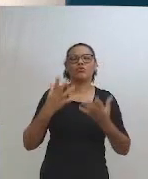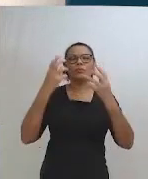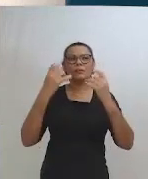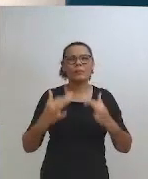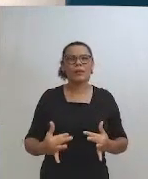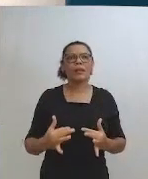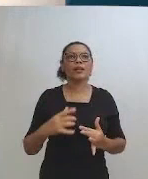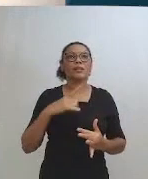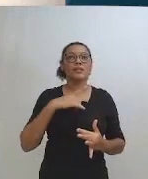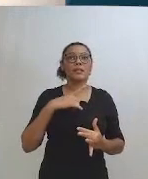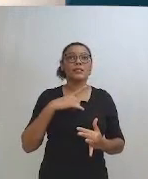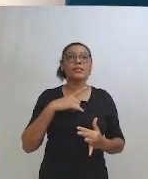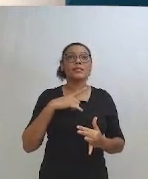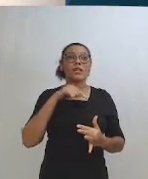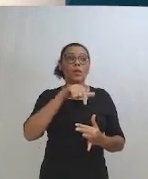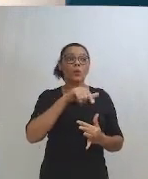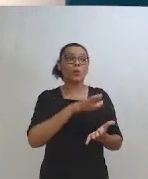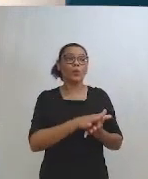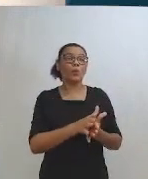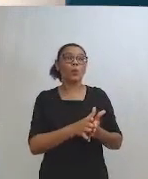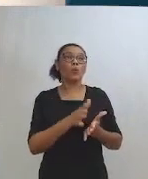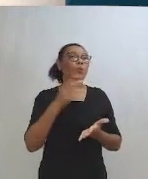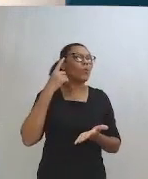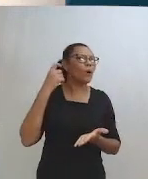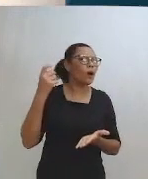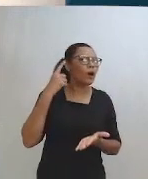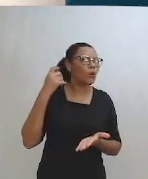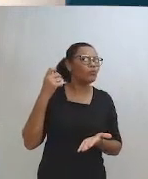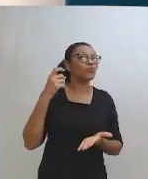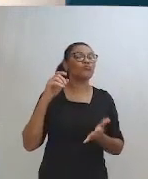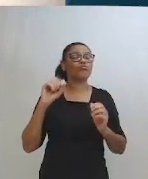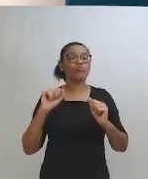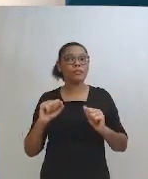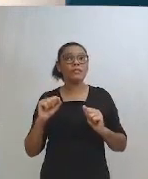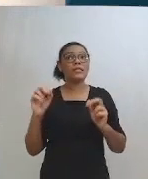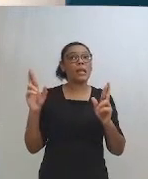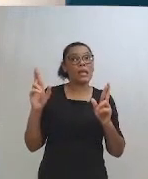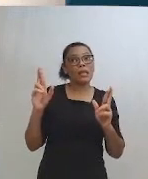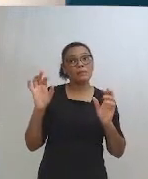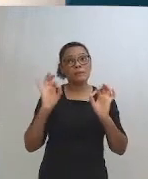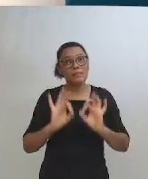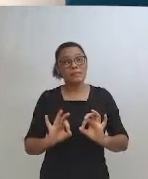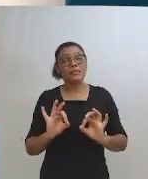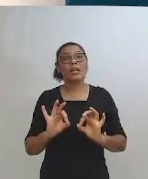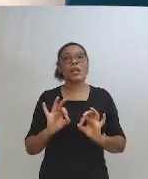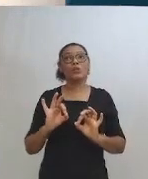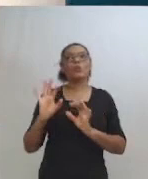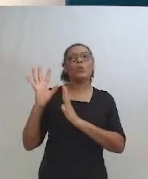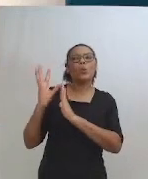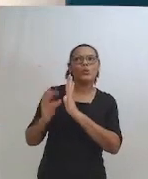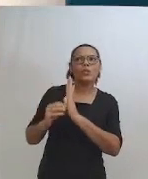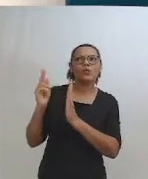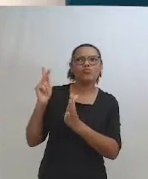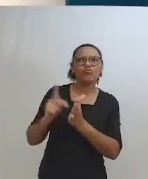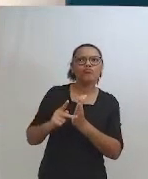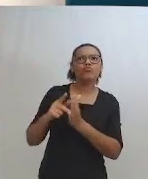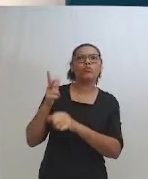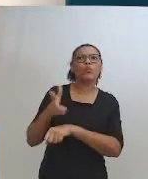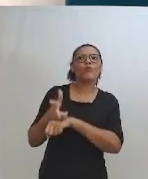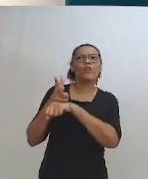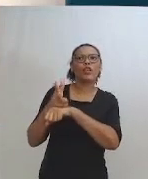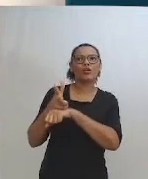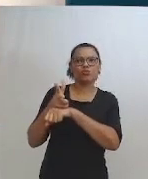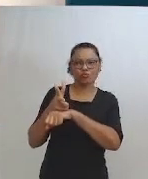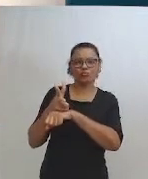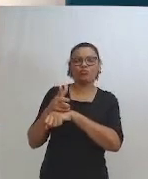corresponde ao conteúdo do vídeo. Mais adiante, no quesito H, inclusive as